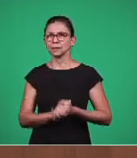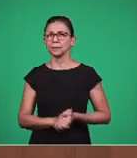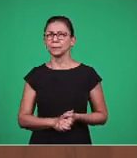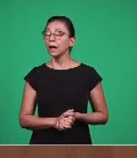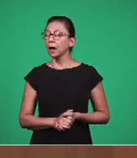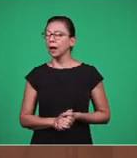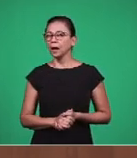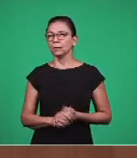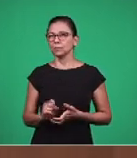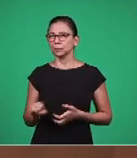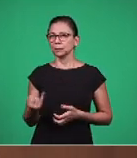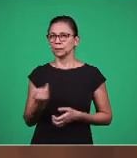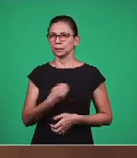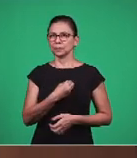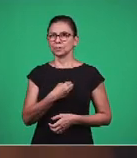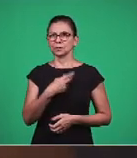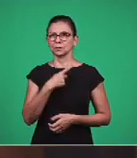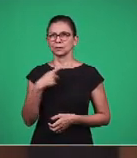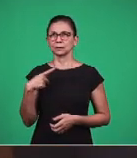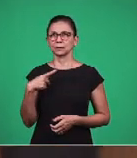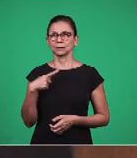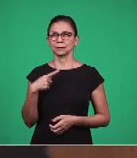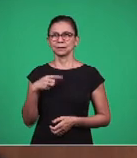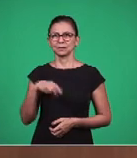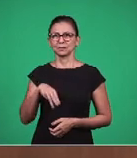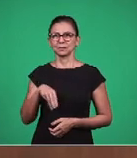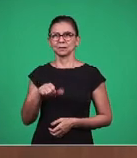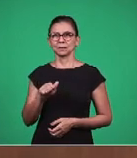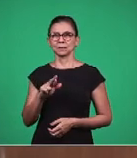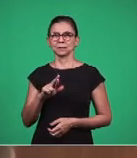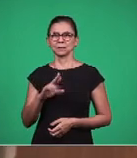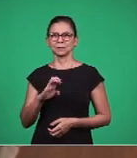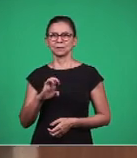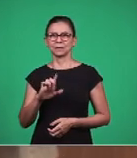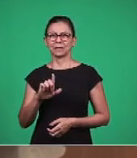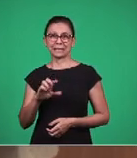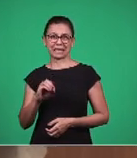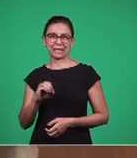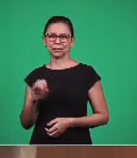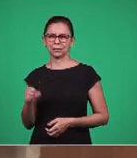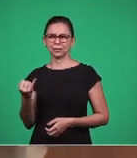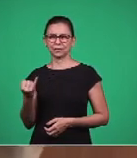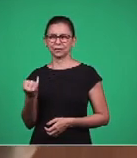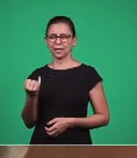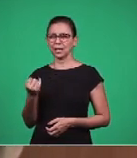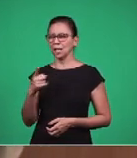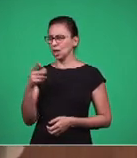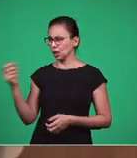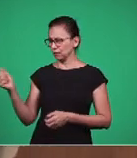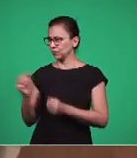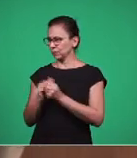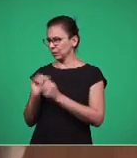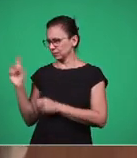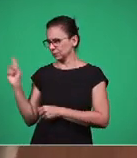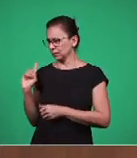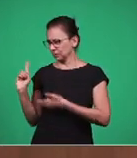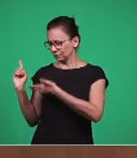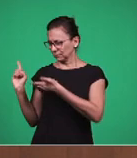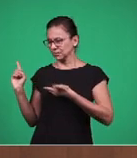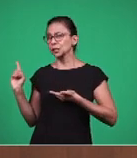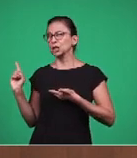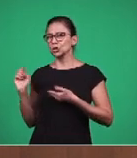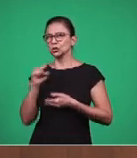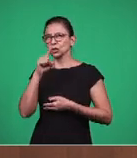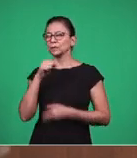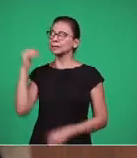aproveitar a presença do nosso querido companheiro, pastor Marcelo. Marcelo, vou ficar aqui do seu lado. Ótimo. Você é